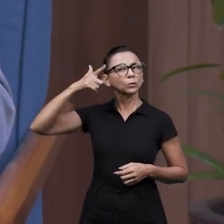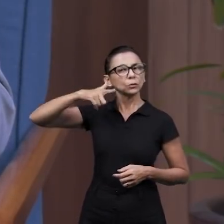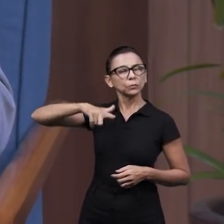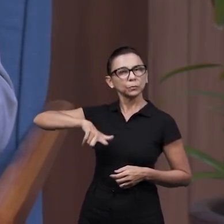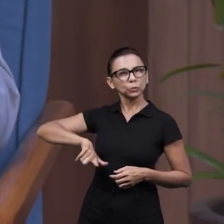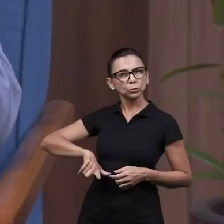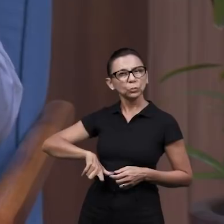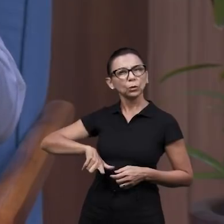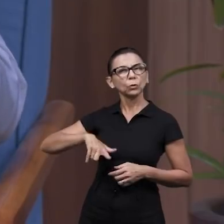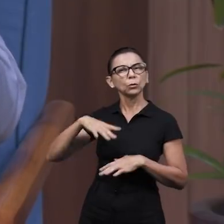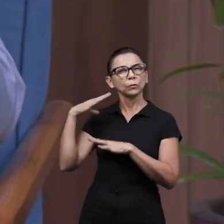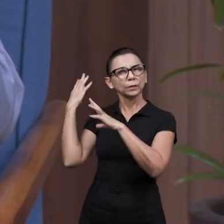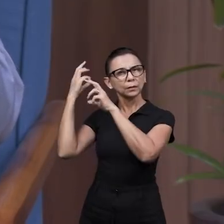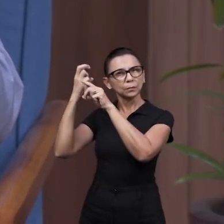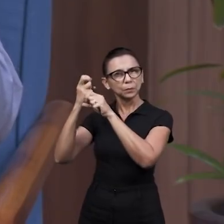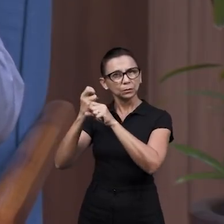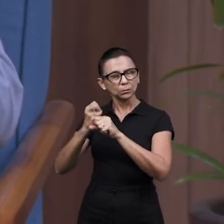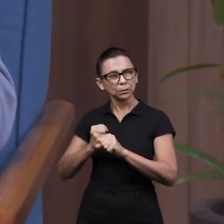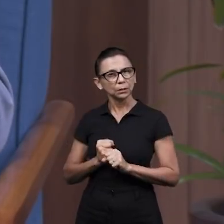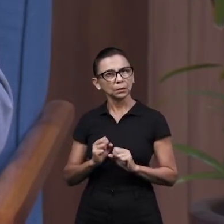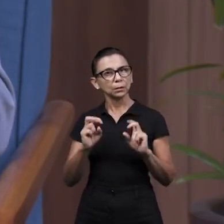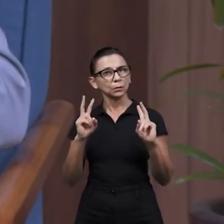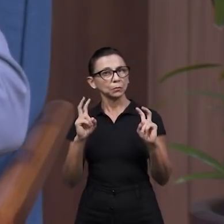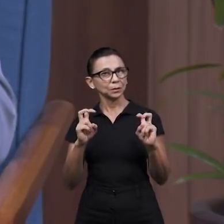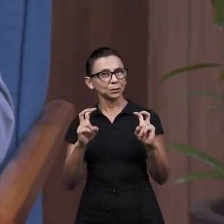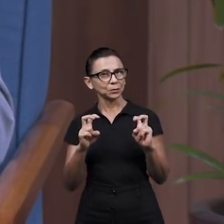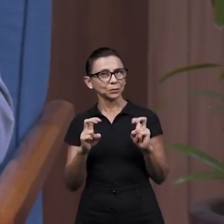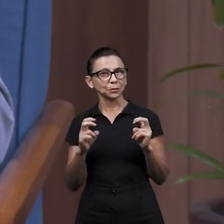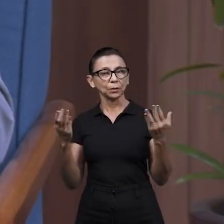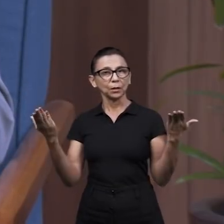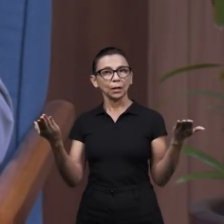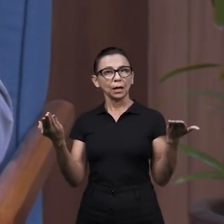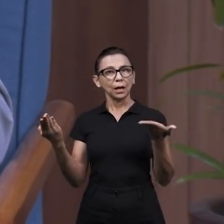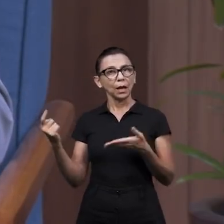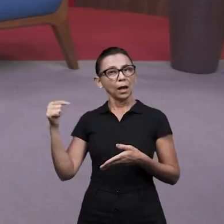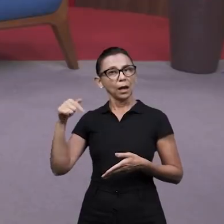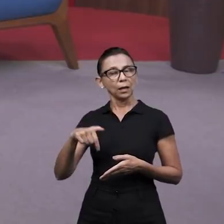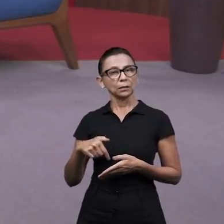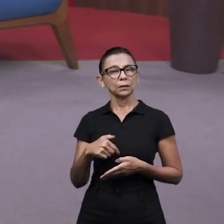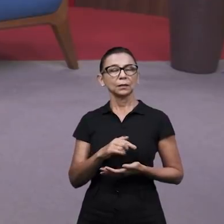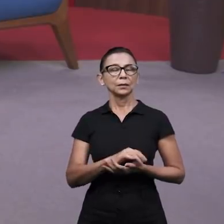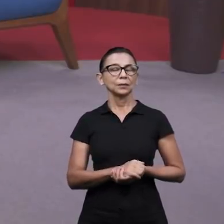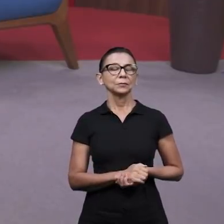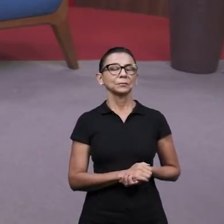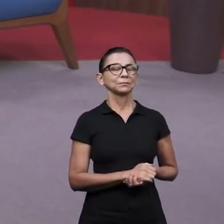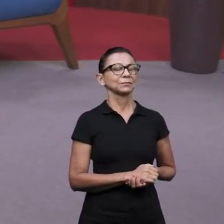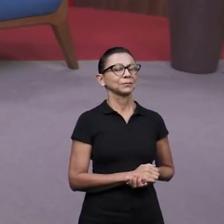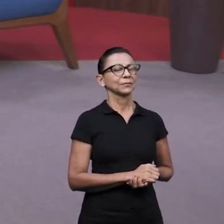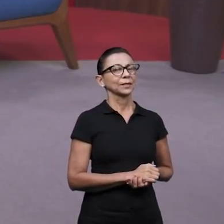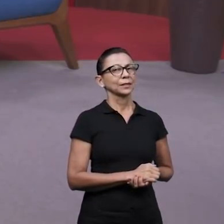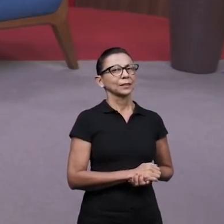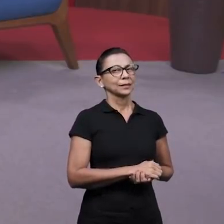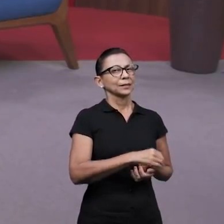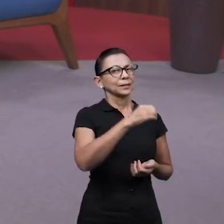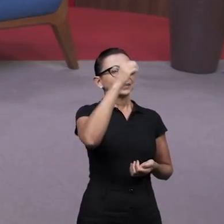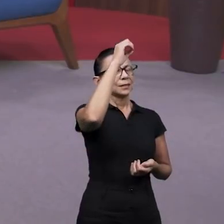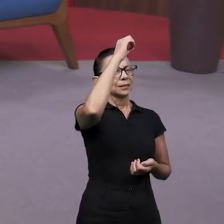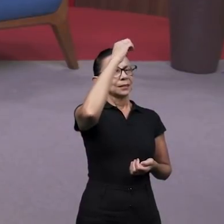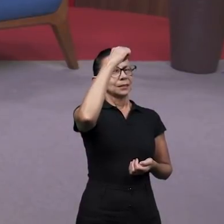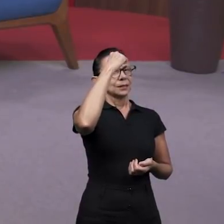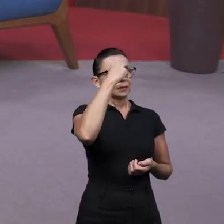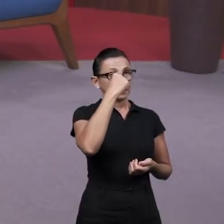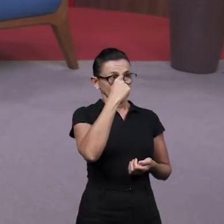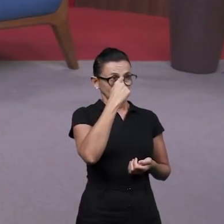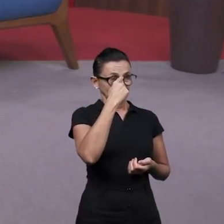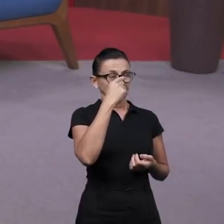estúdio. E eu converso aqui com os pastores Daniel Moreira e Sérgio Souza. Daniel, Sérgio, a paz do Senhor. Pai do Senhor,